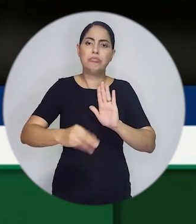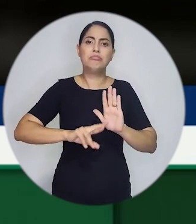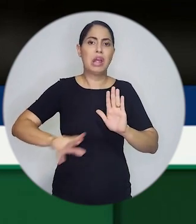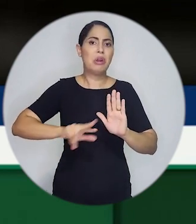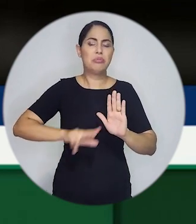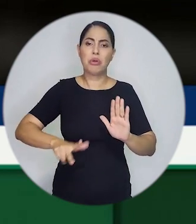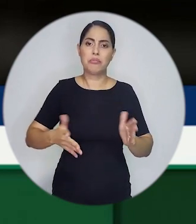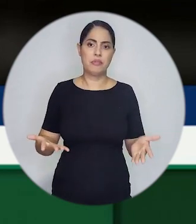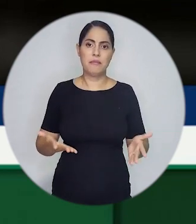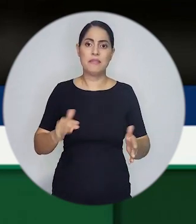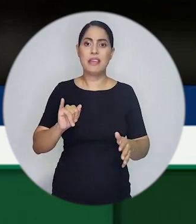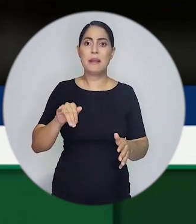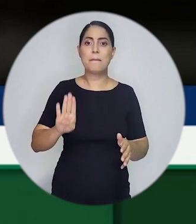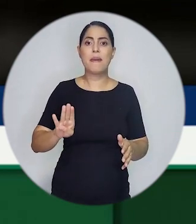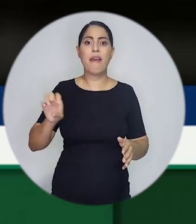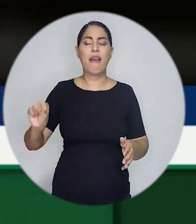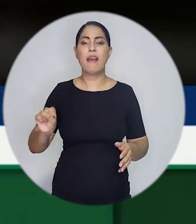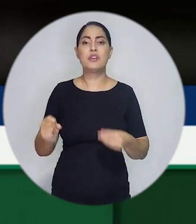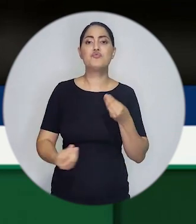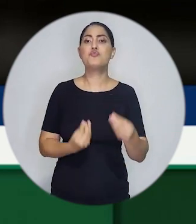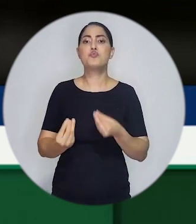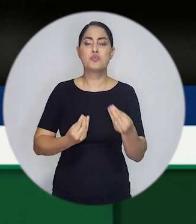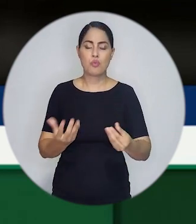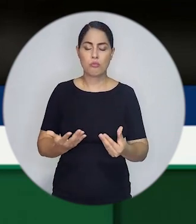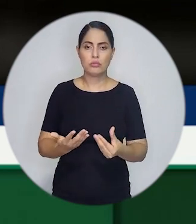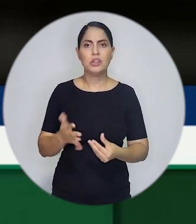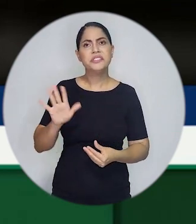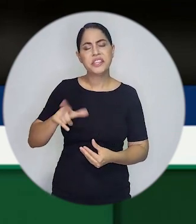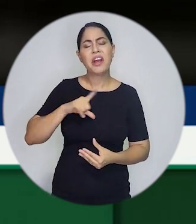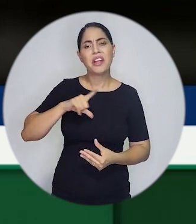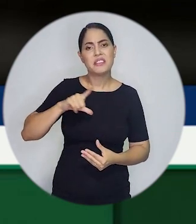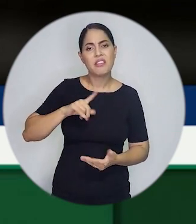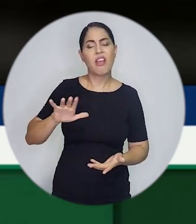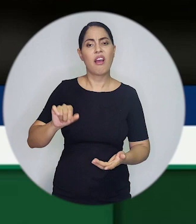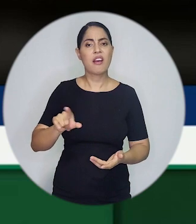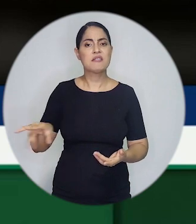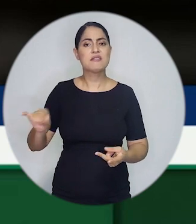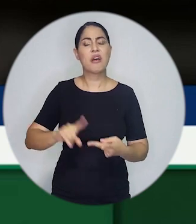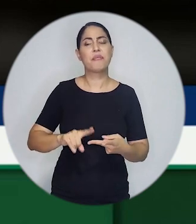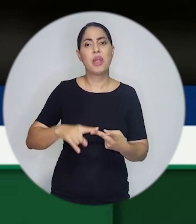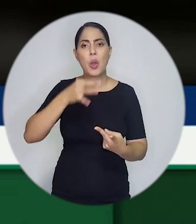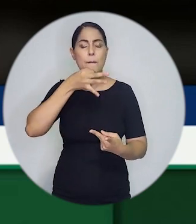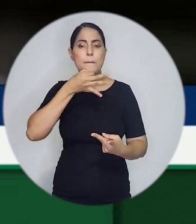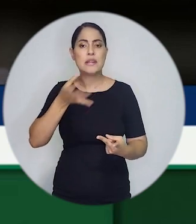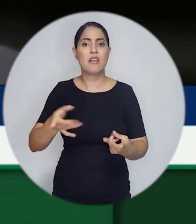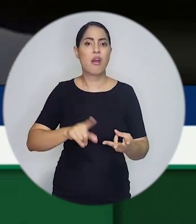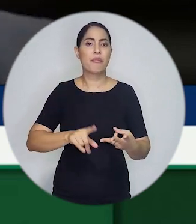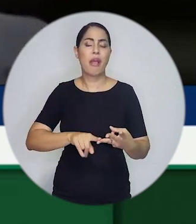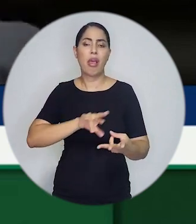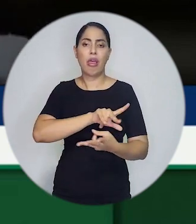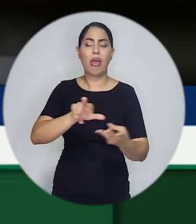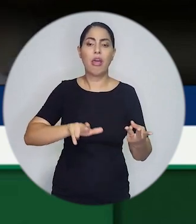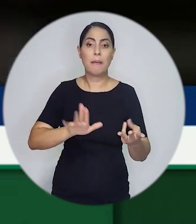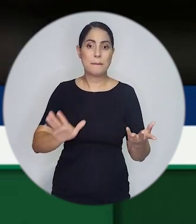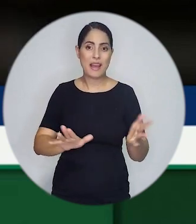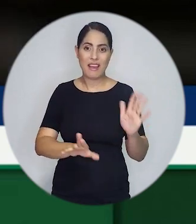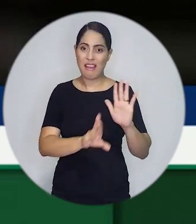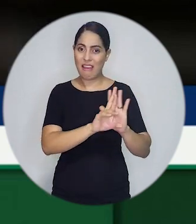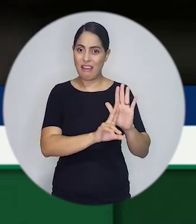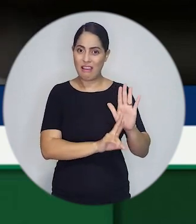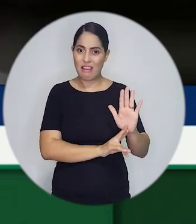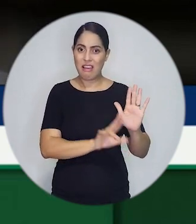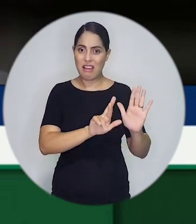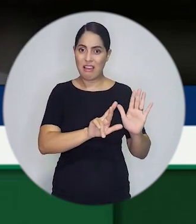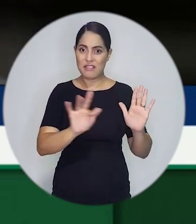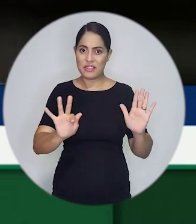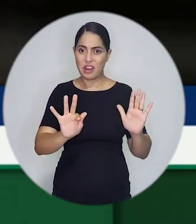modelo matemático da arrecadação do IBS. Nós podemos ter simulações, podemos ter palpite, mas a Receita Federal